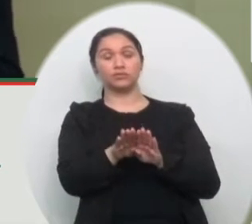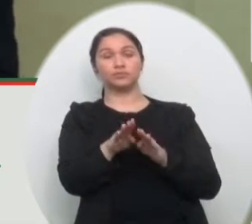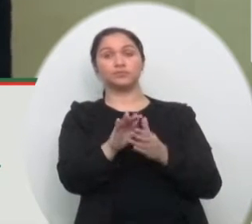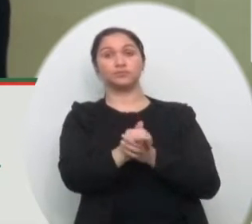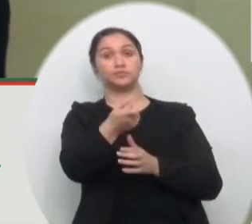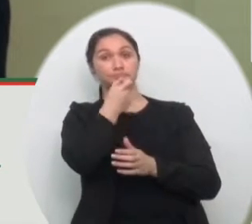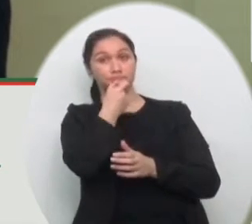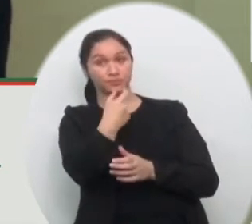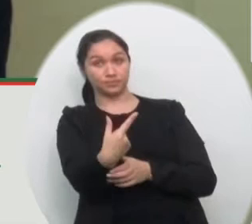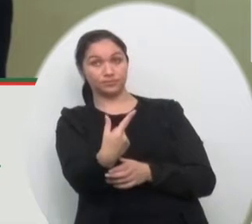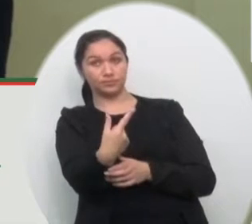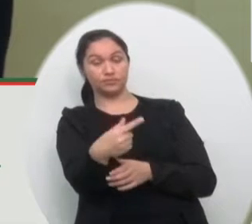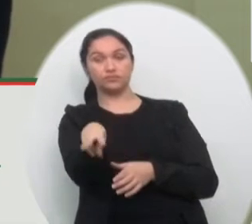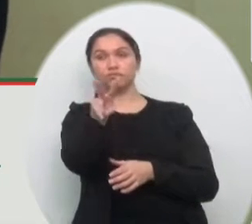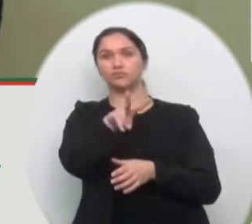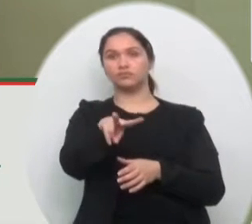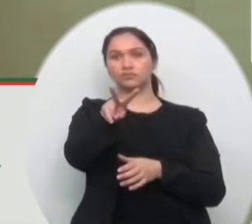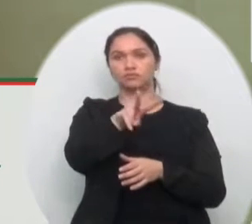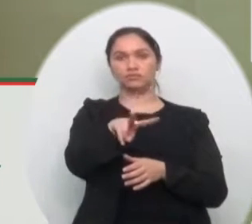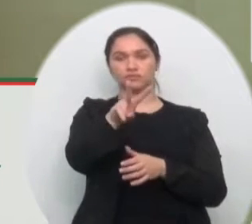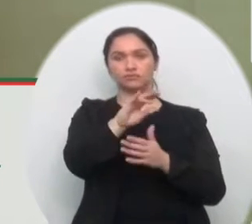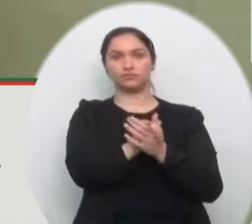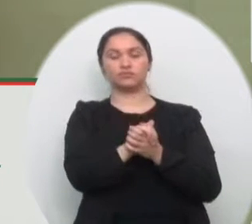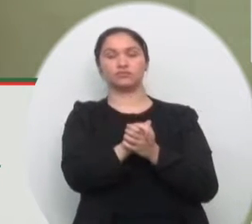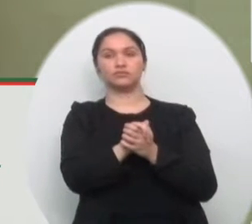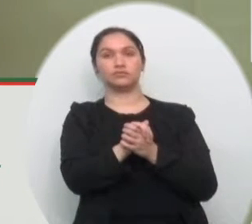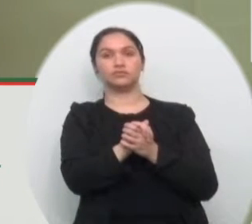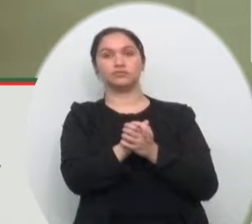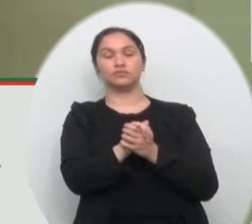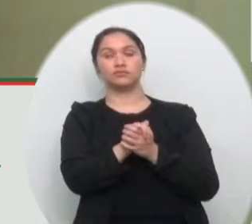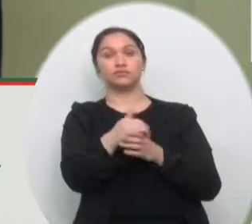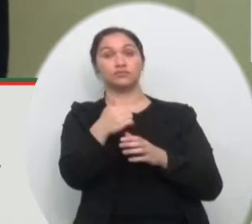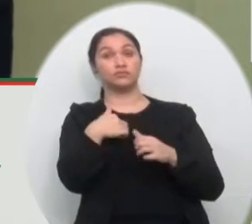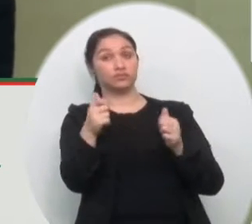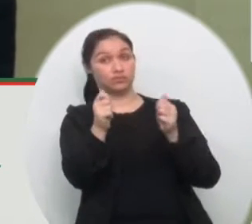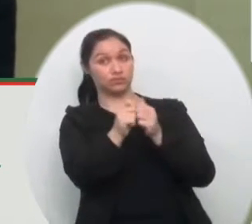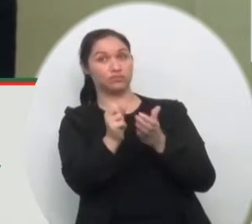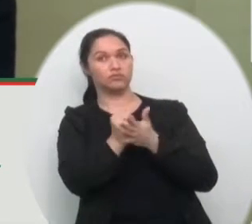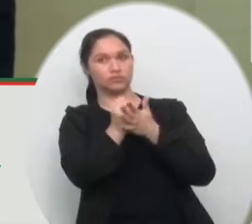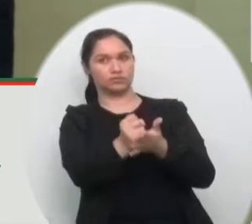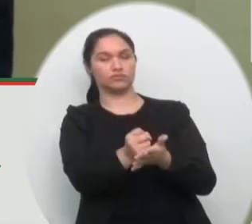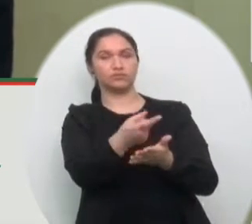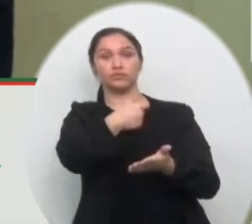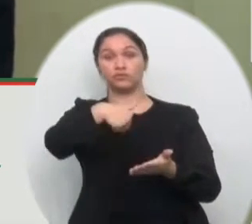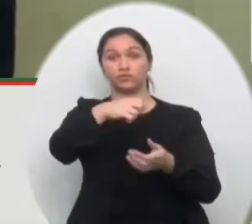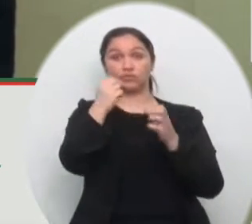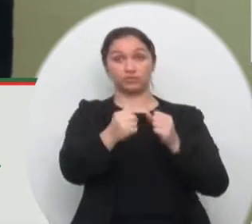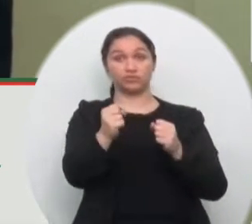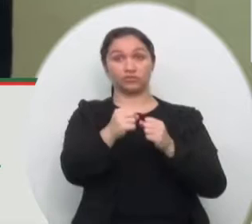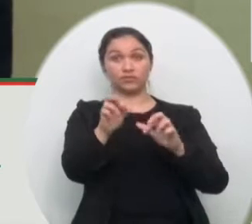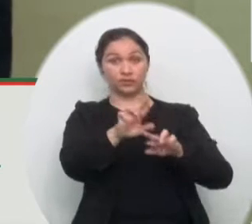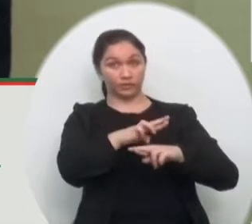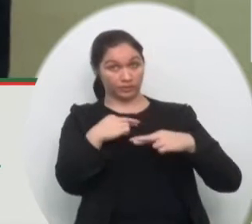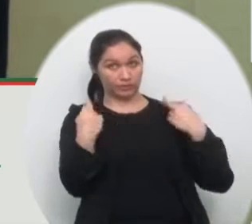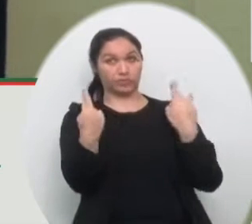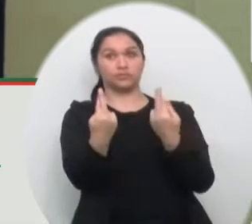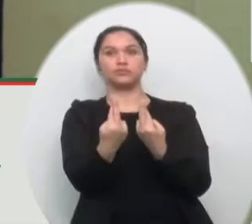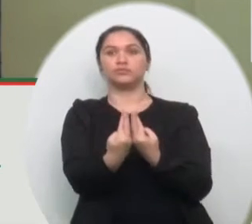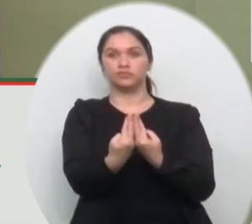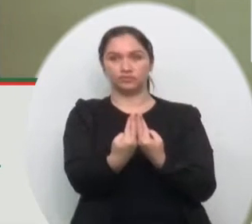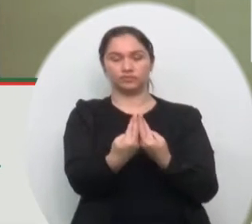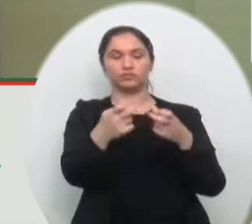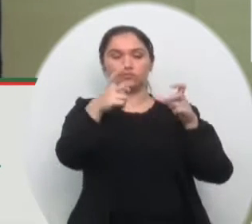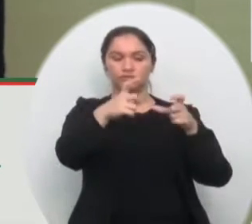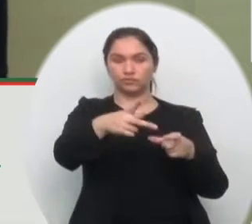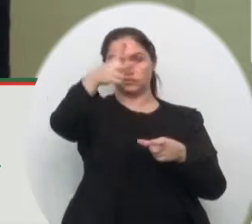que se faça, vereador Demir, e nós podemos, conta com o meu apoio, que se faça uma reunião, ou volte a se fazer uma reunião com o prefeito